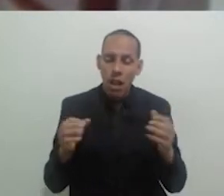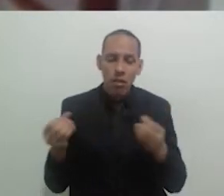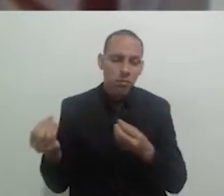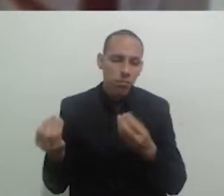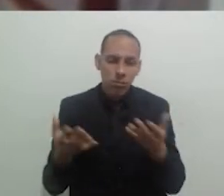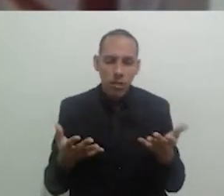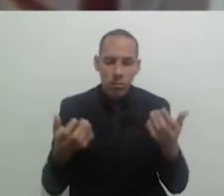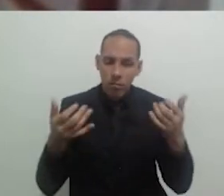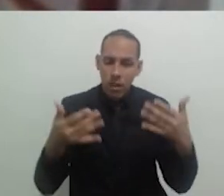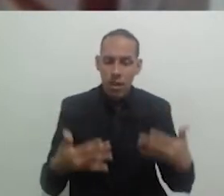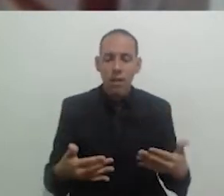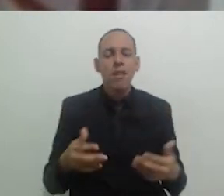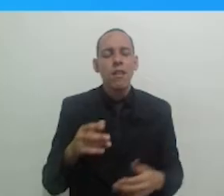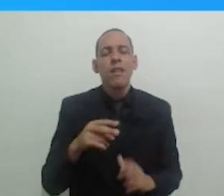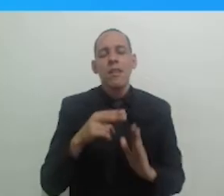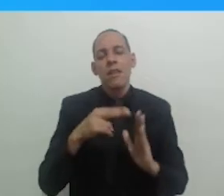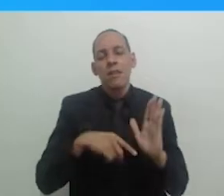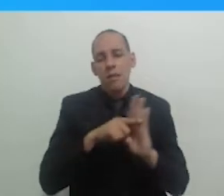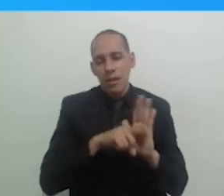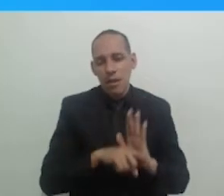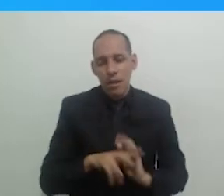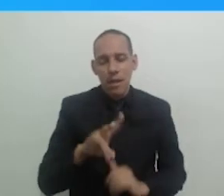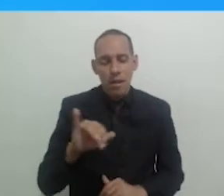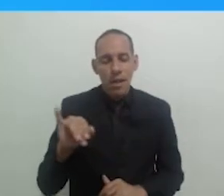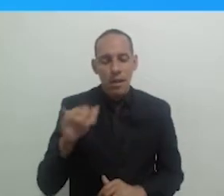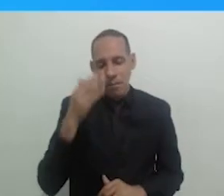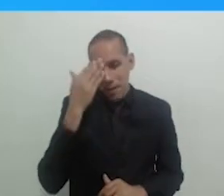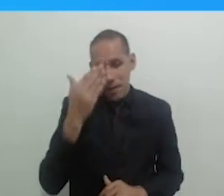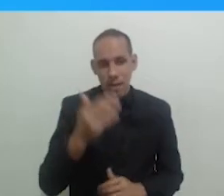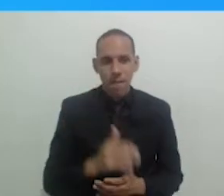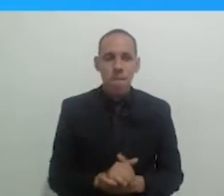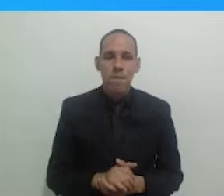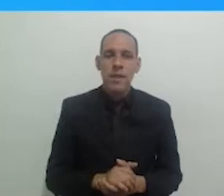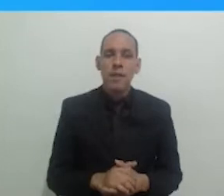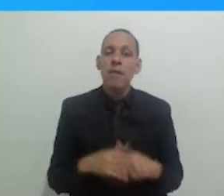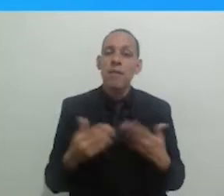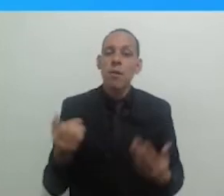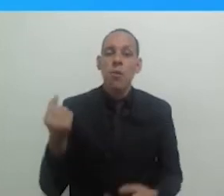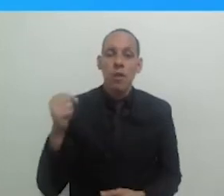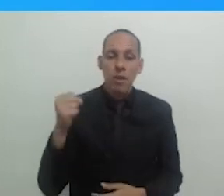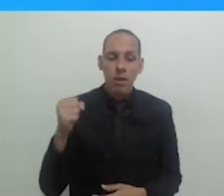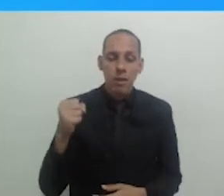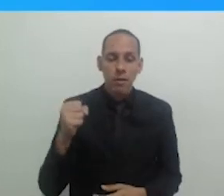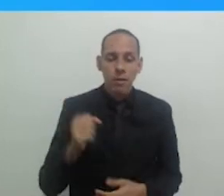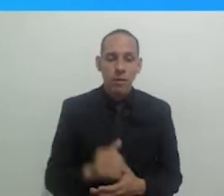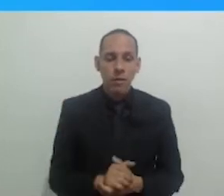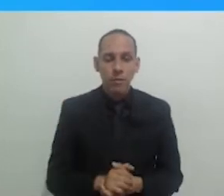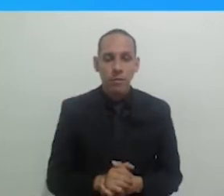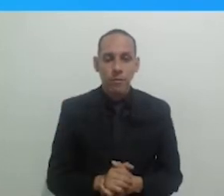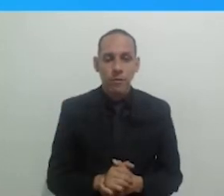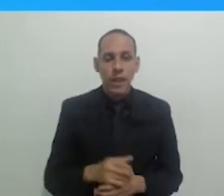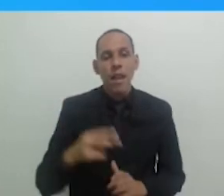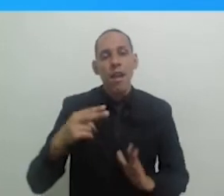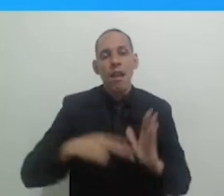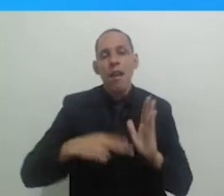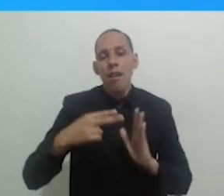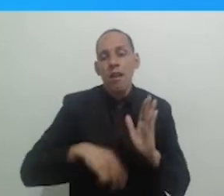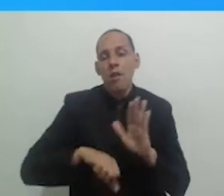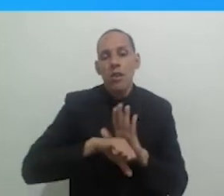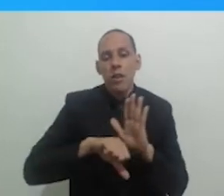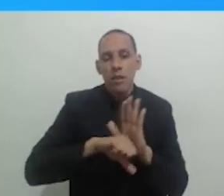examinada pelo Obrigado. Obrigado. Então, o oitavo é a revisão criminal da relatoria do desembargador